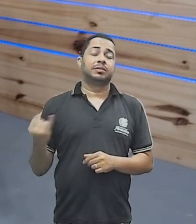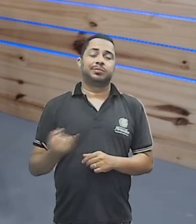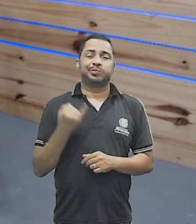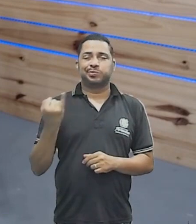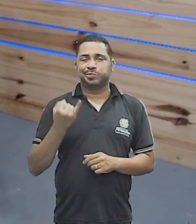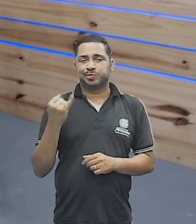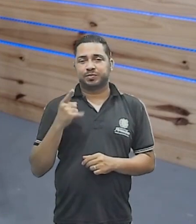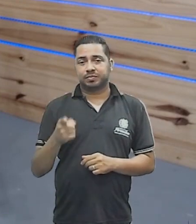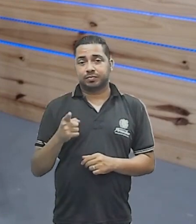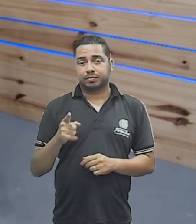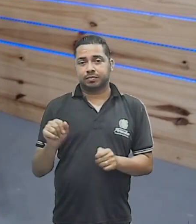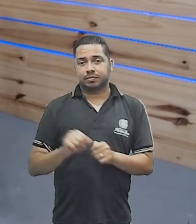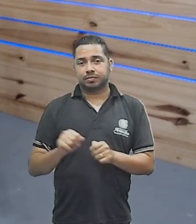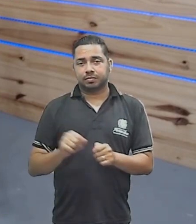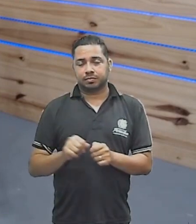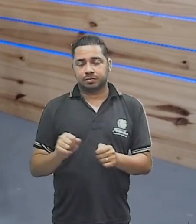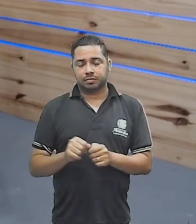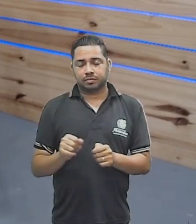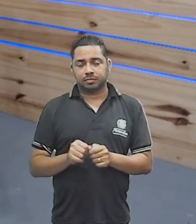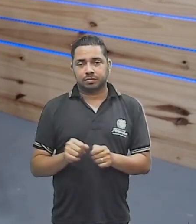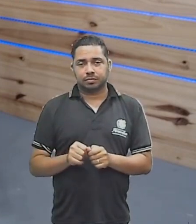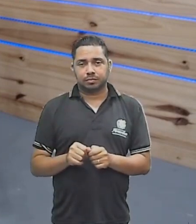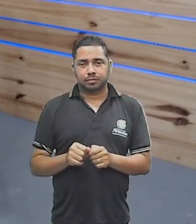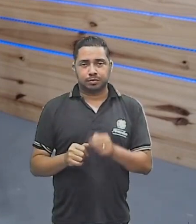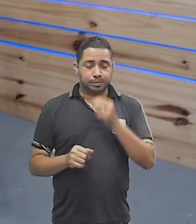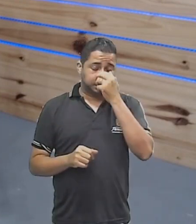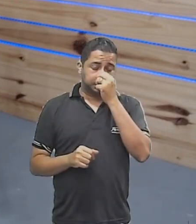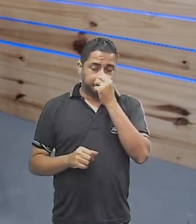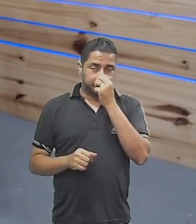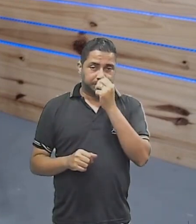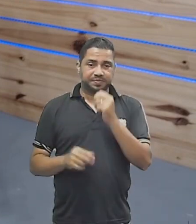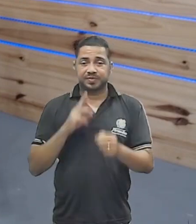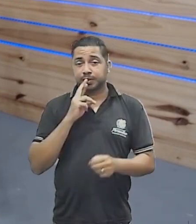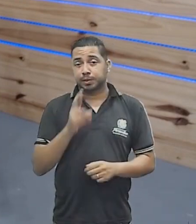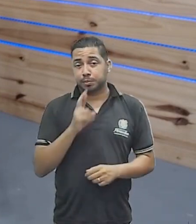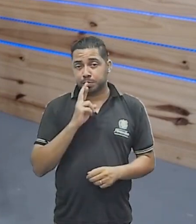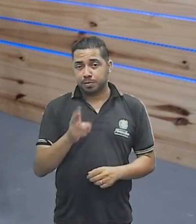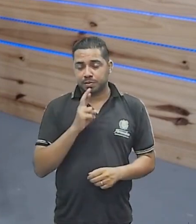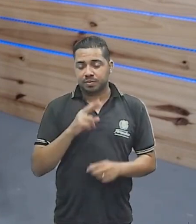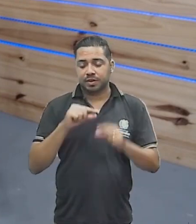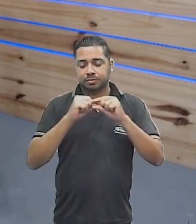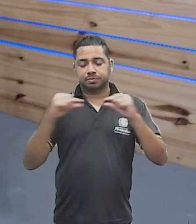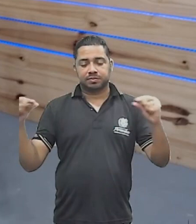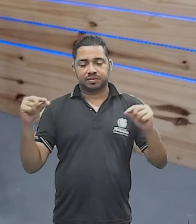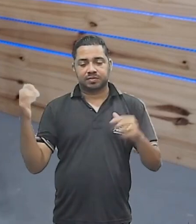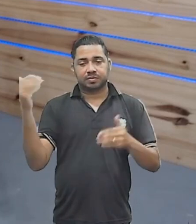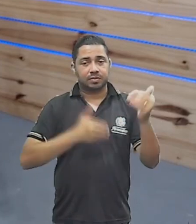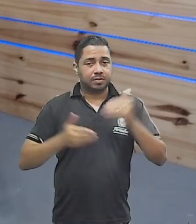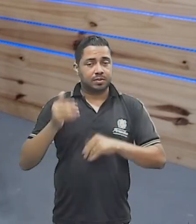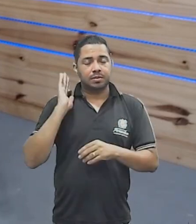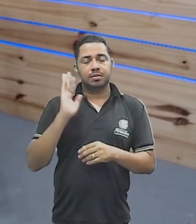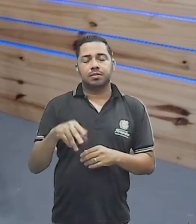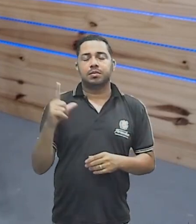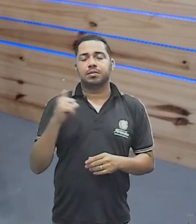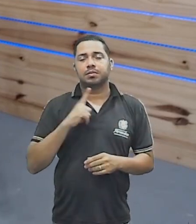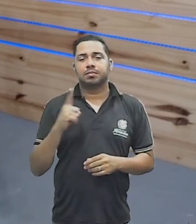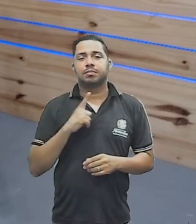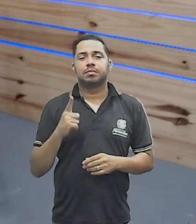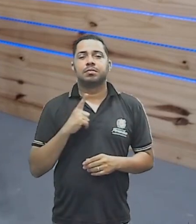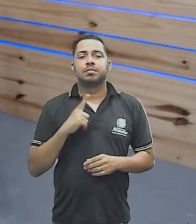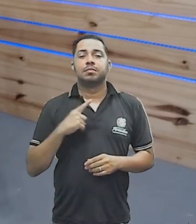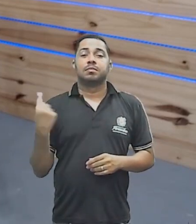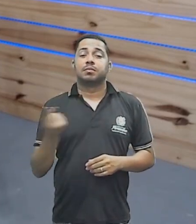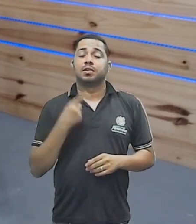importância de você aí fazer, responder o link de frequência que já está disponível aí na